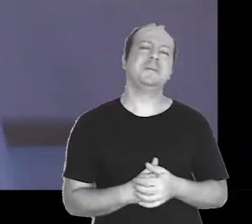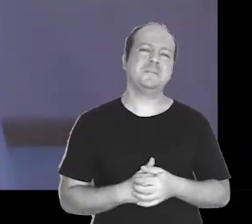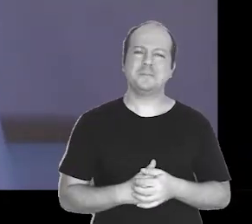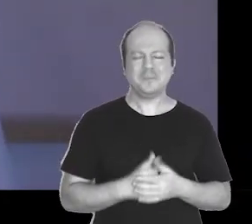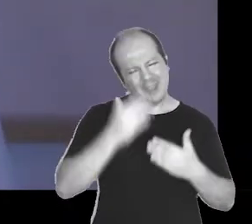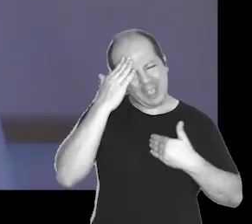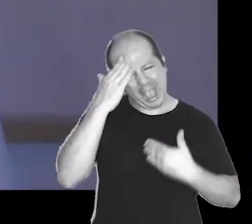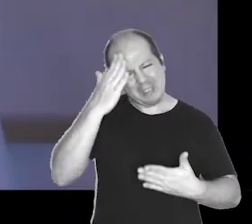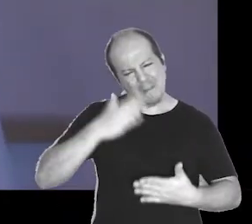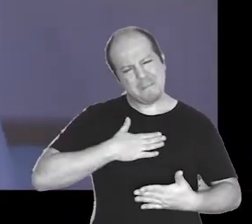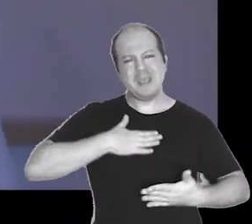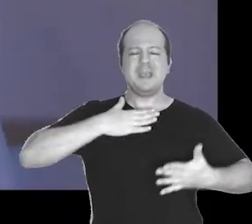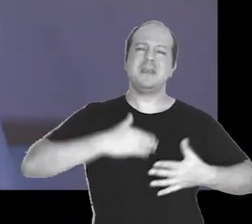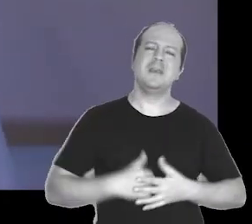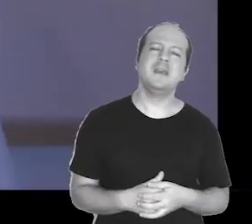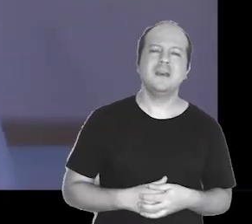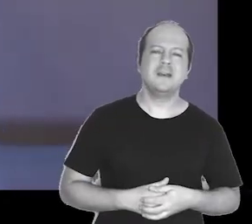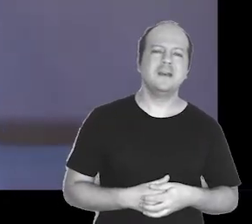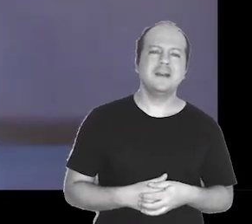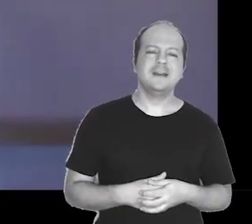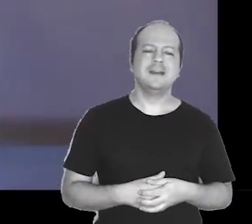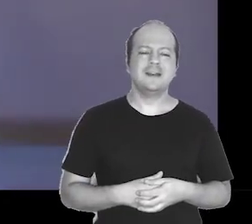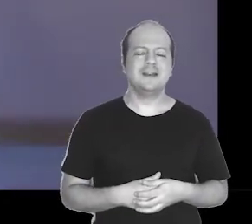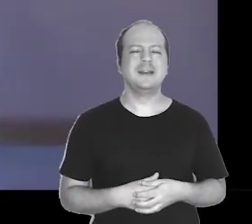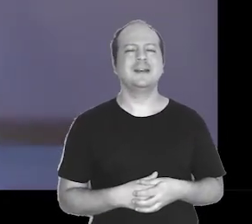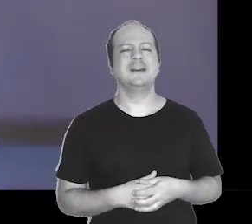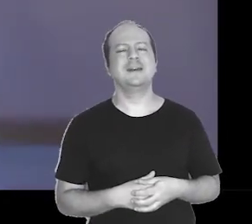Grazie mille.